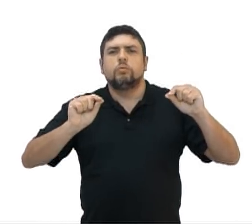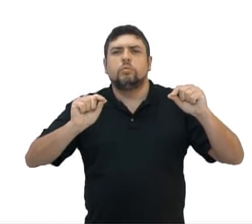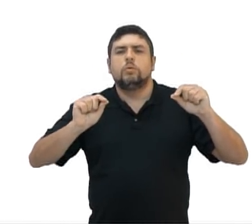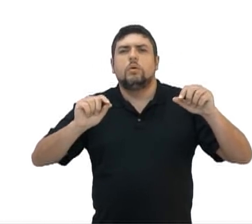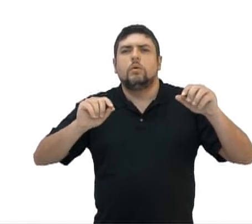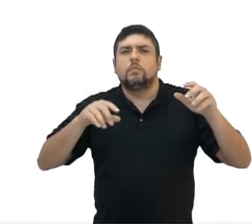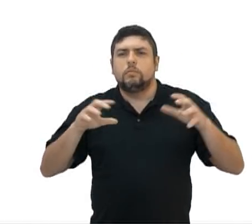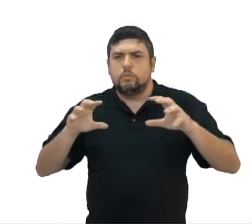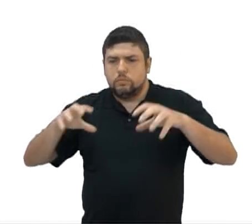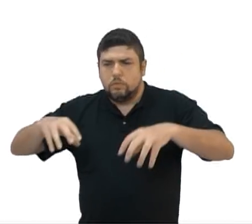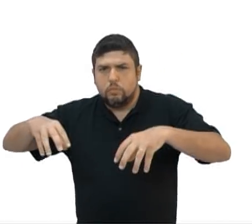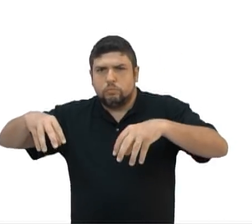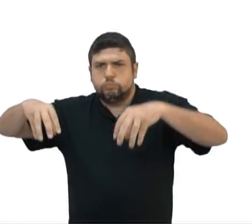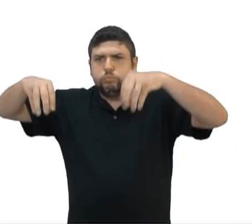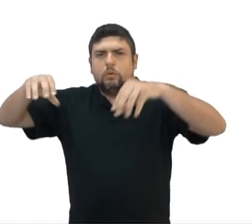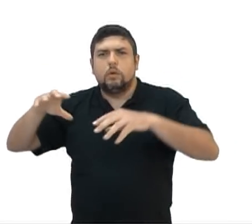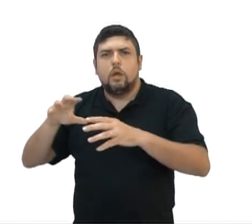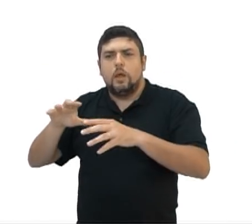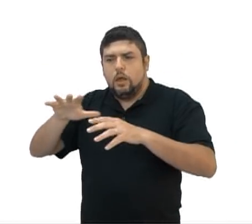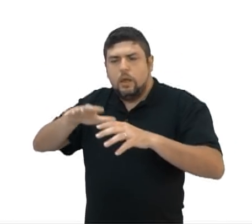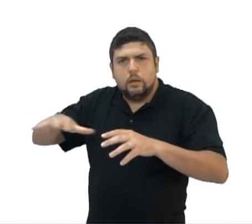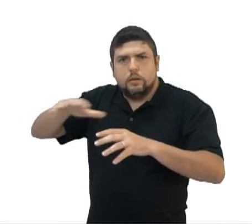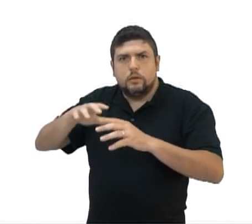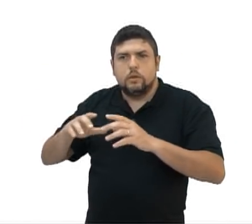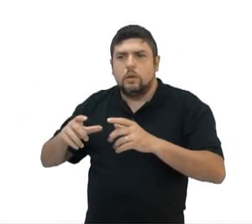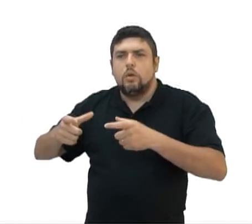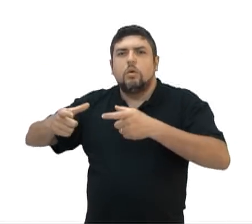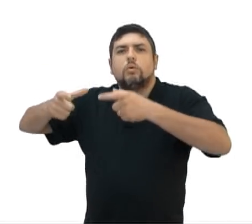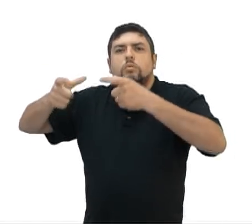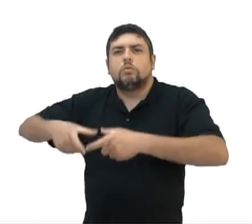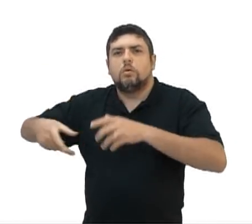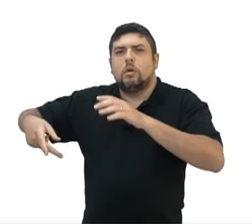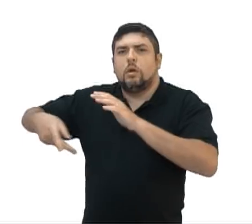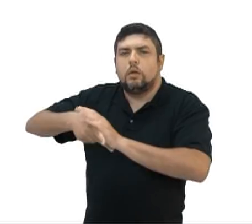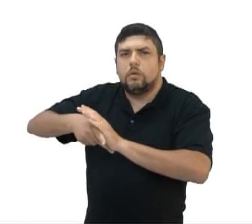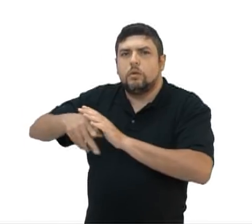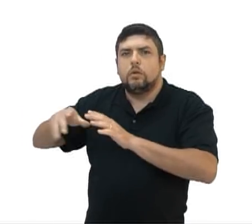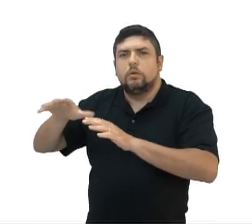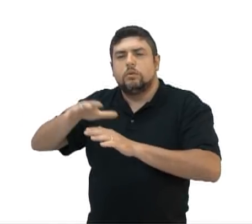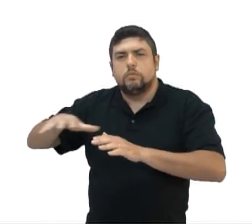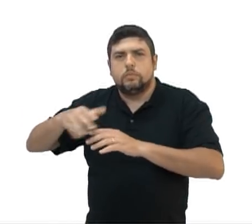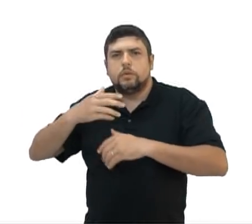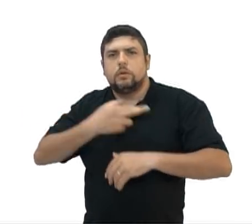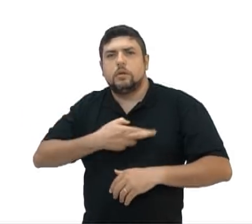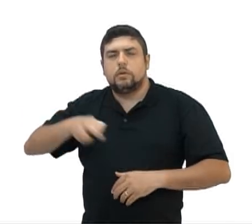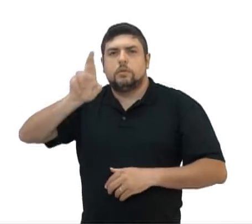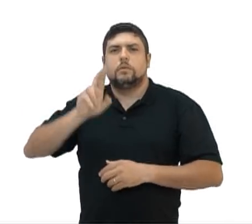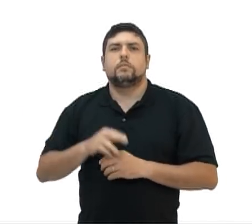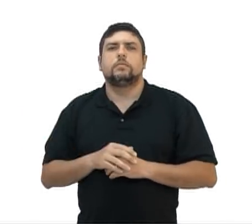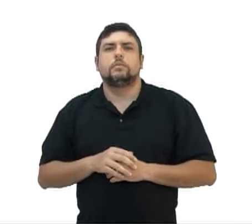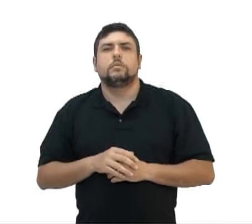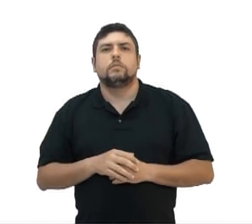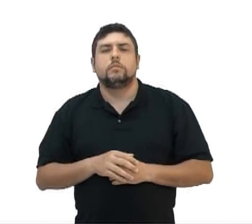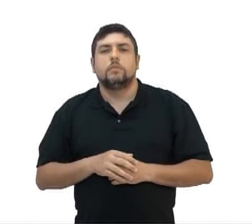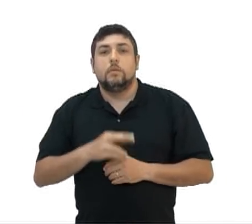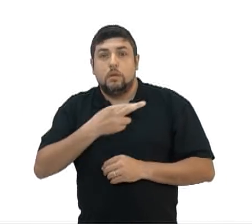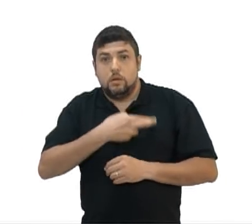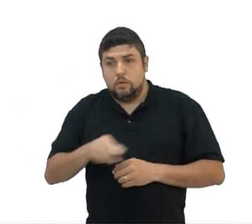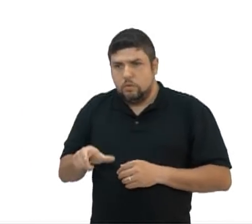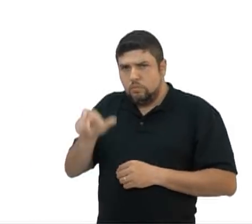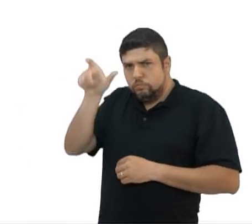lugares sagrados do islamismo. Os muçulmanos são pessoas que professam o Islã, que é uma religião revelada pelo